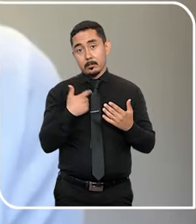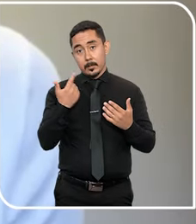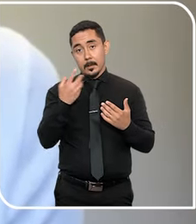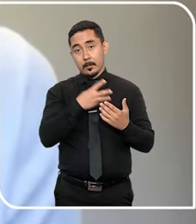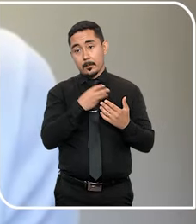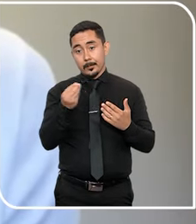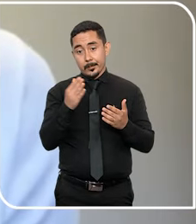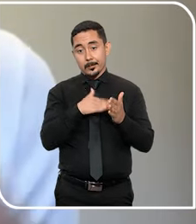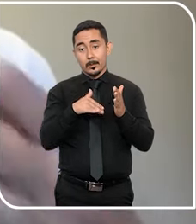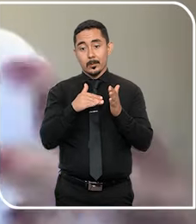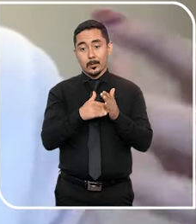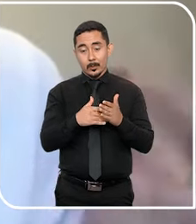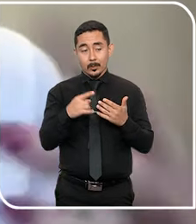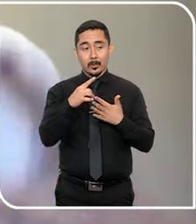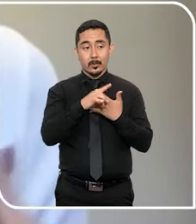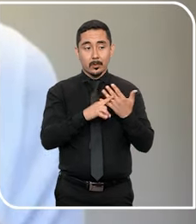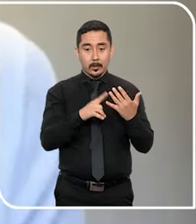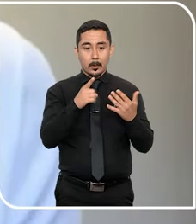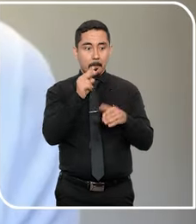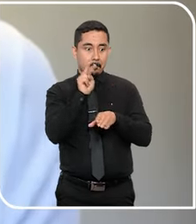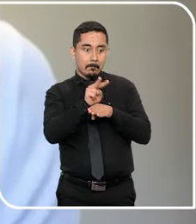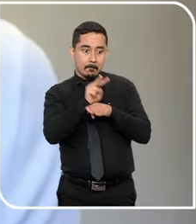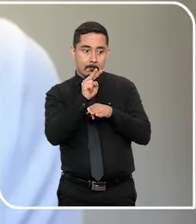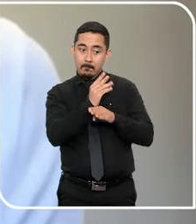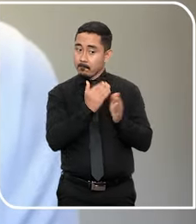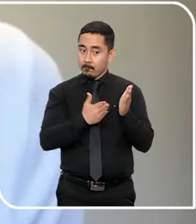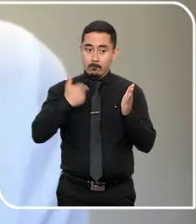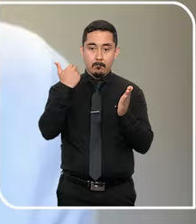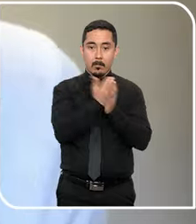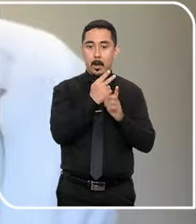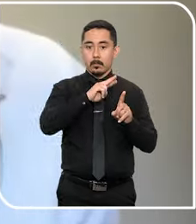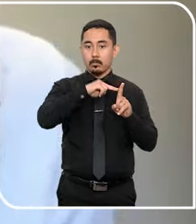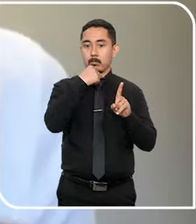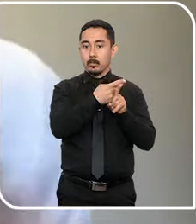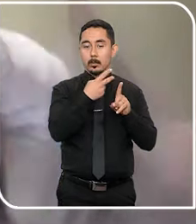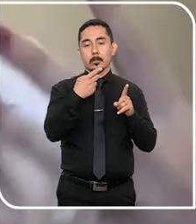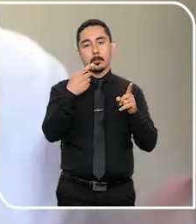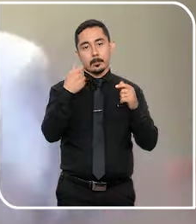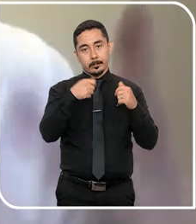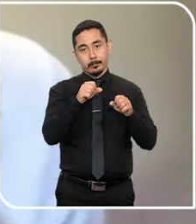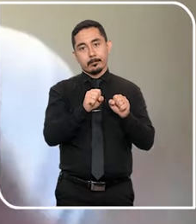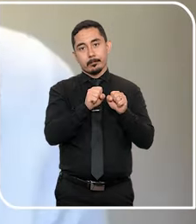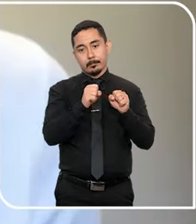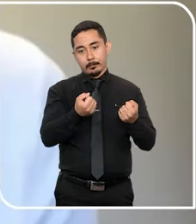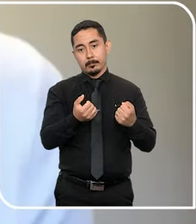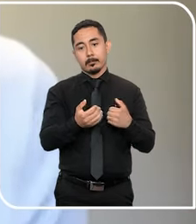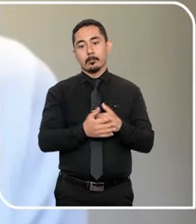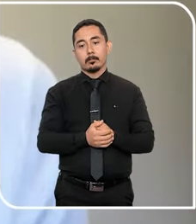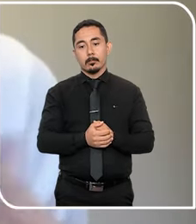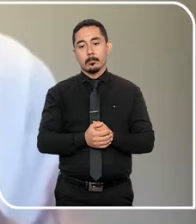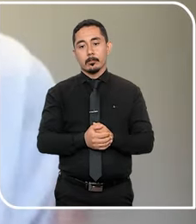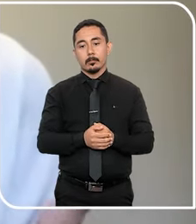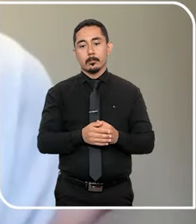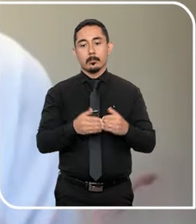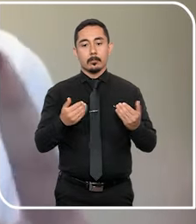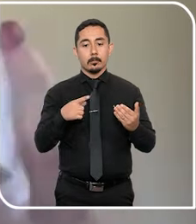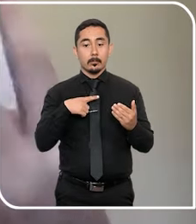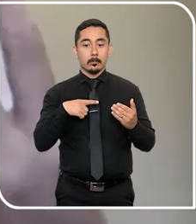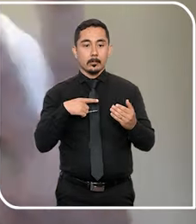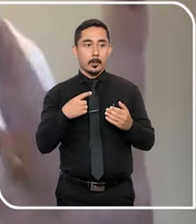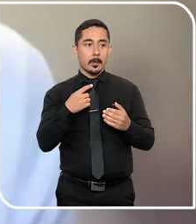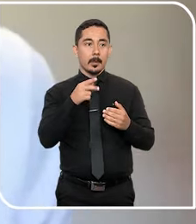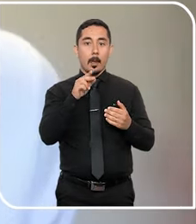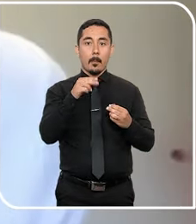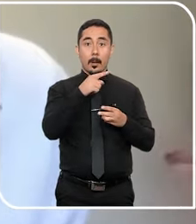eh as os filhos com deficiência são super protegidos e é muito difícil romper essa barreira então